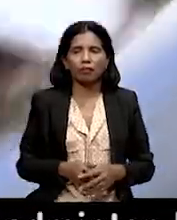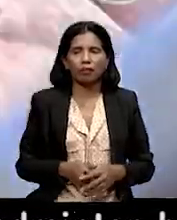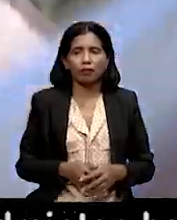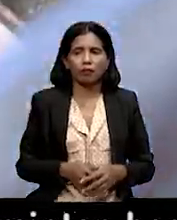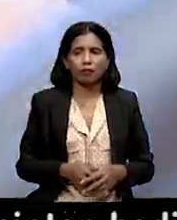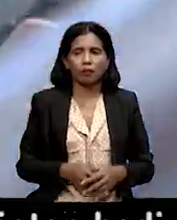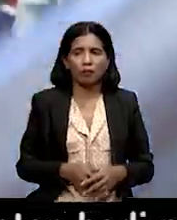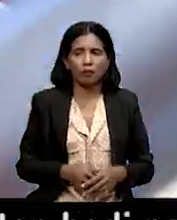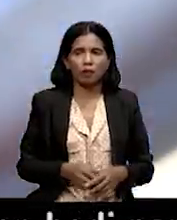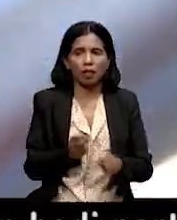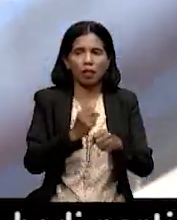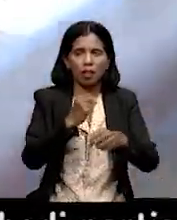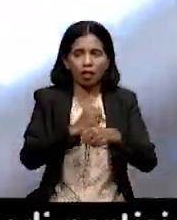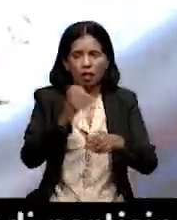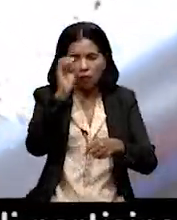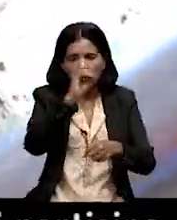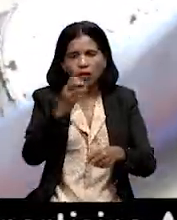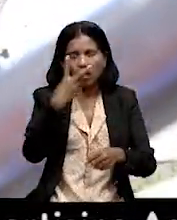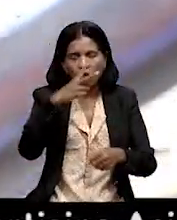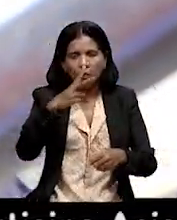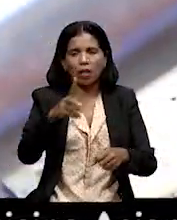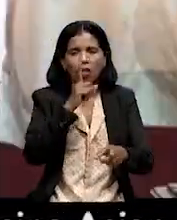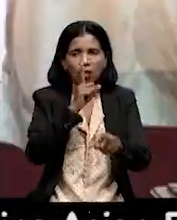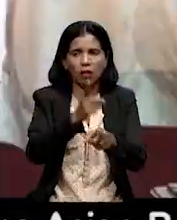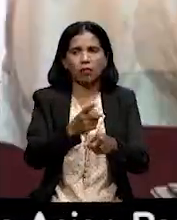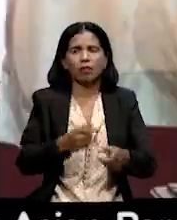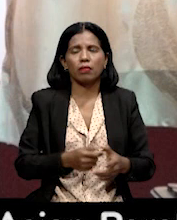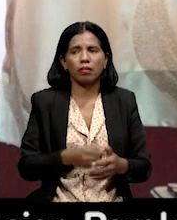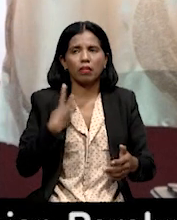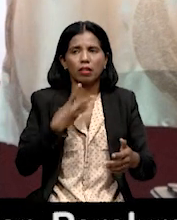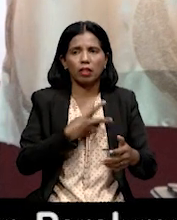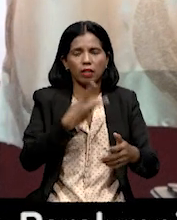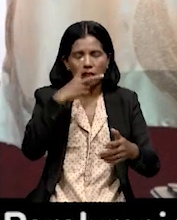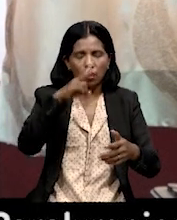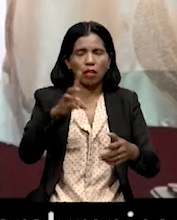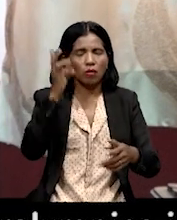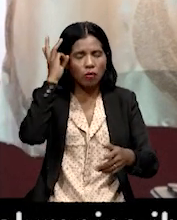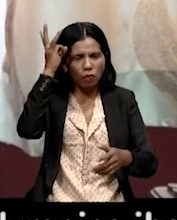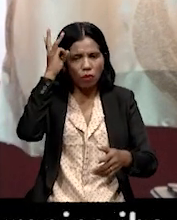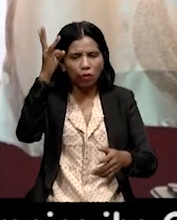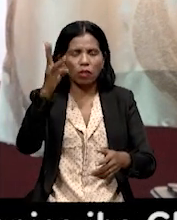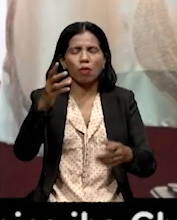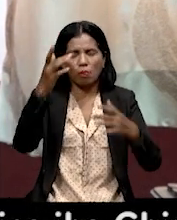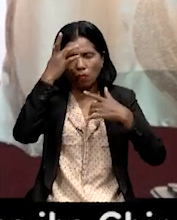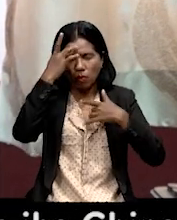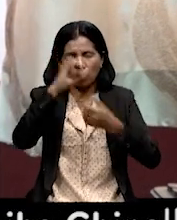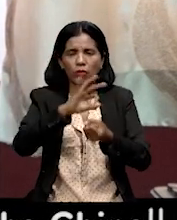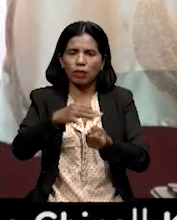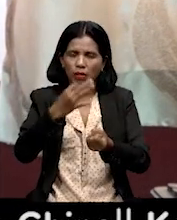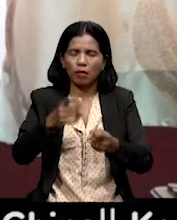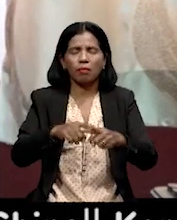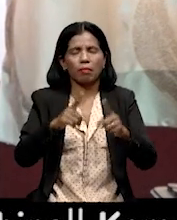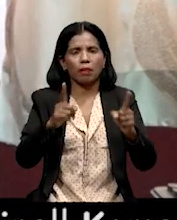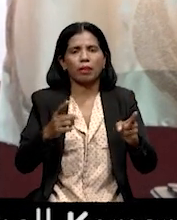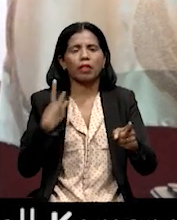los, ou belemos, ida falin, tamba durante a ita. Los unidos está preocupa com a COVID-19, mas bem setembro depois